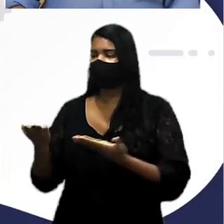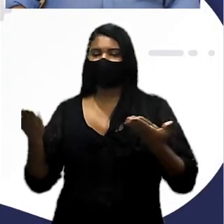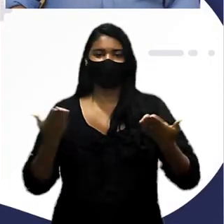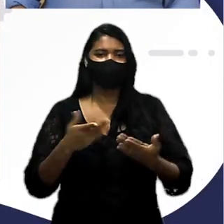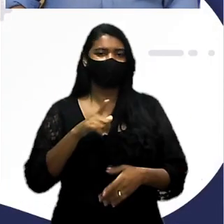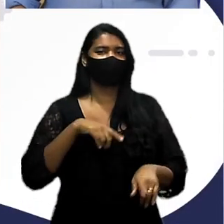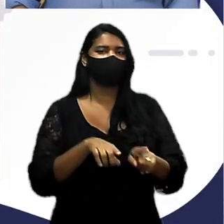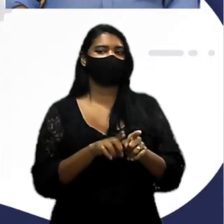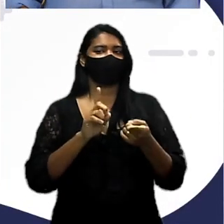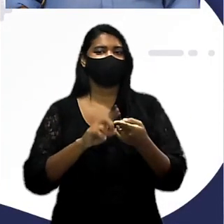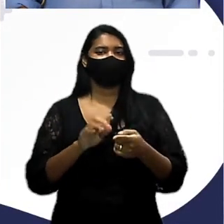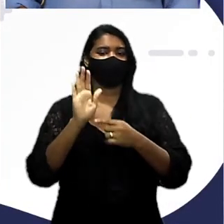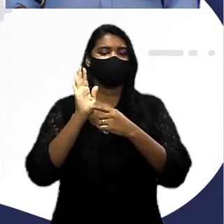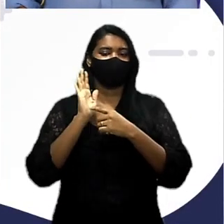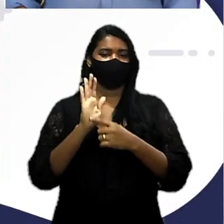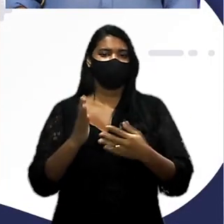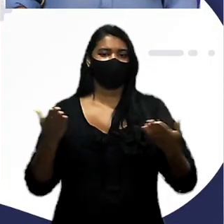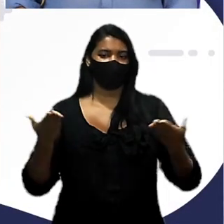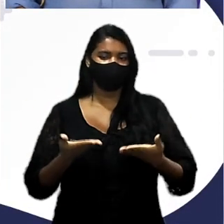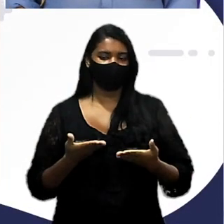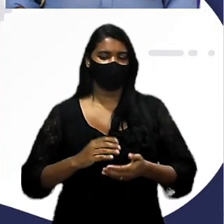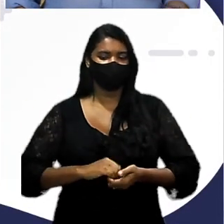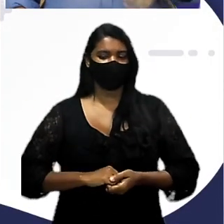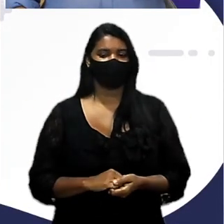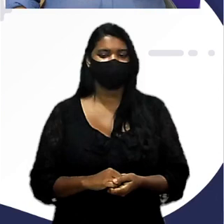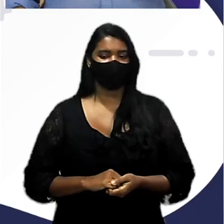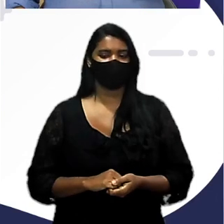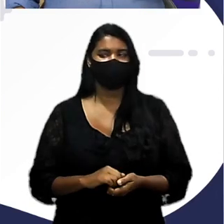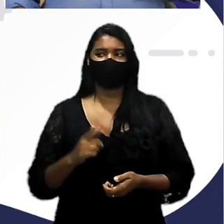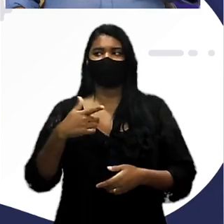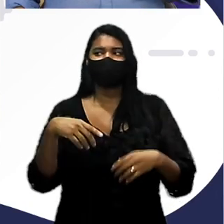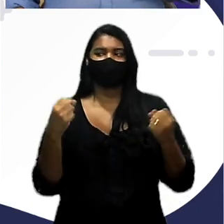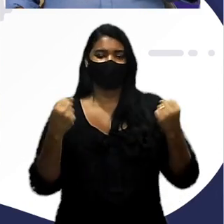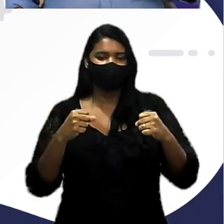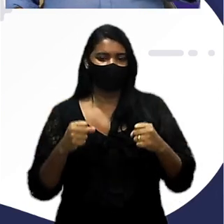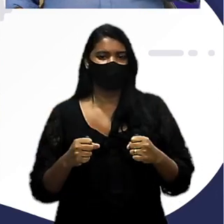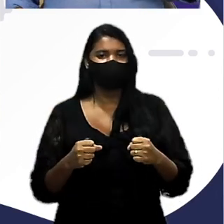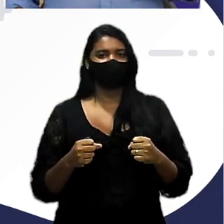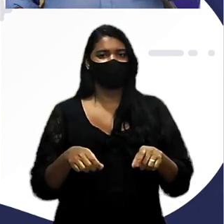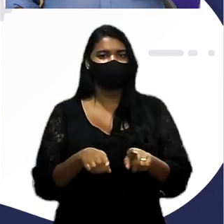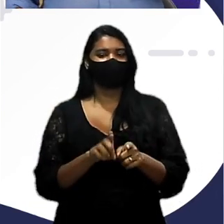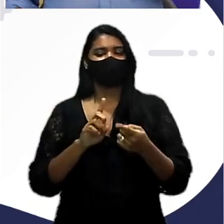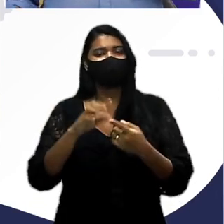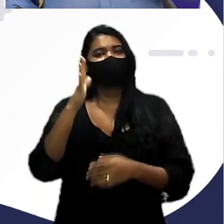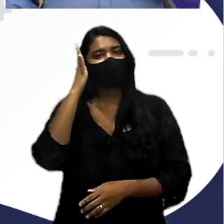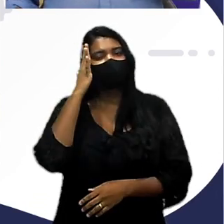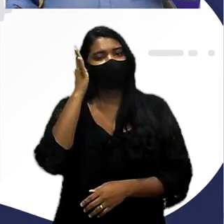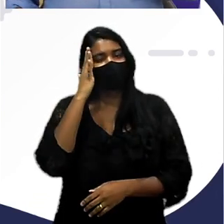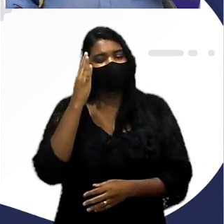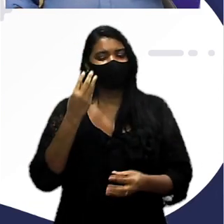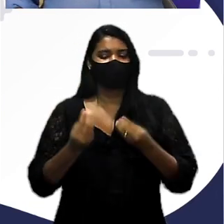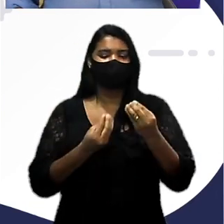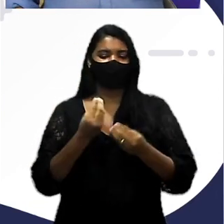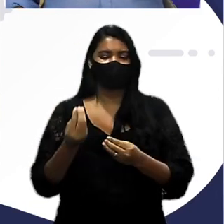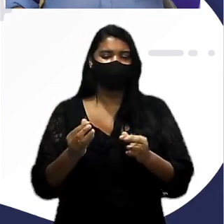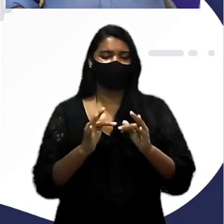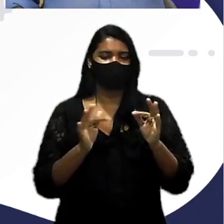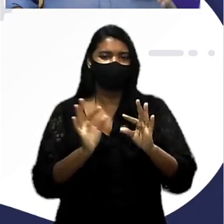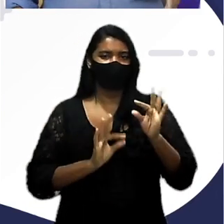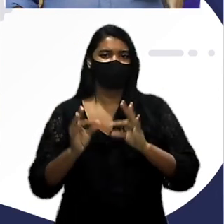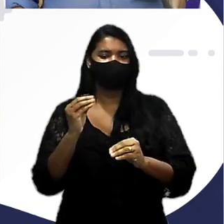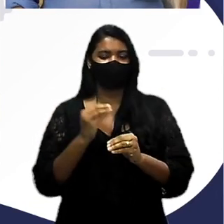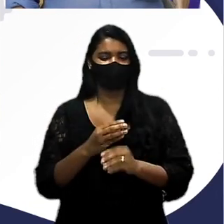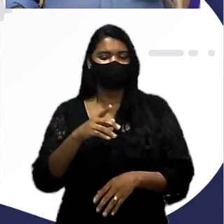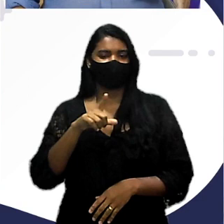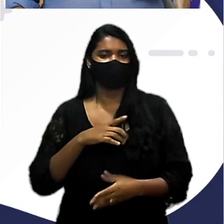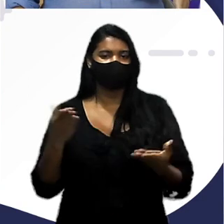tem, né, a presença aí dos robôs. E a gente não precisa ir para muito longe para entender como é que isso funciona. Nós temos aqui